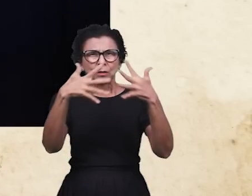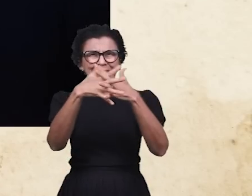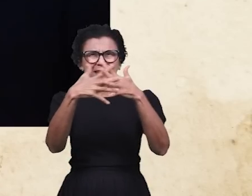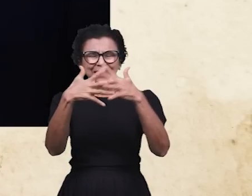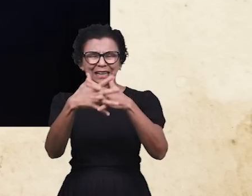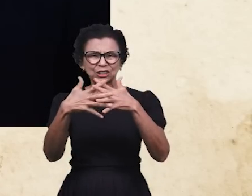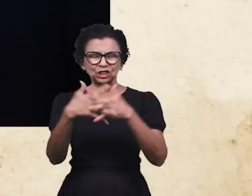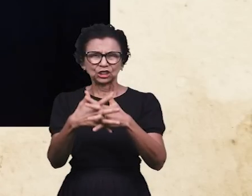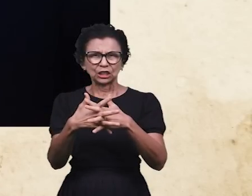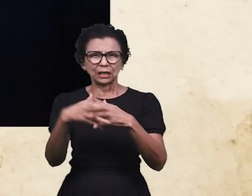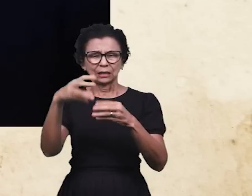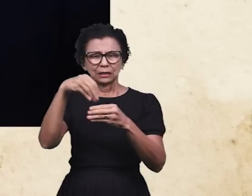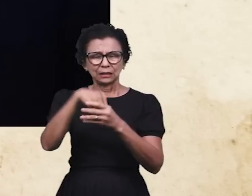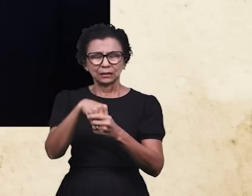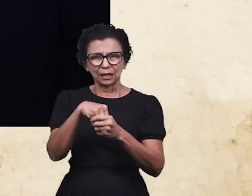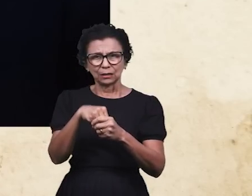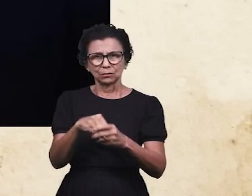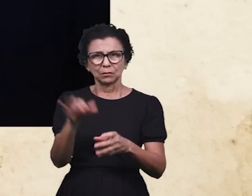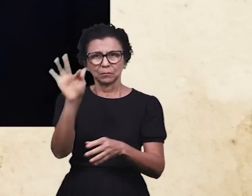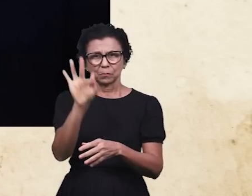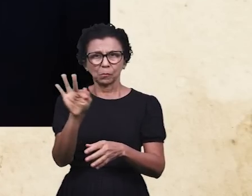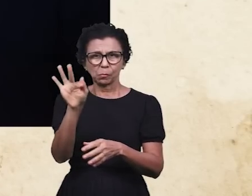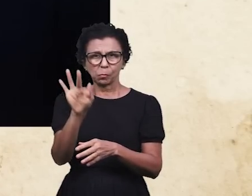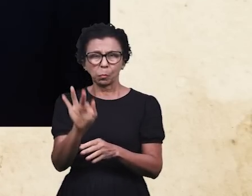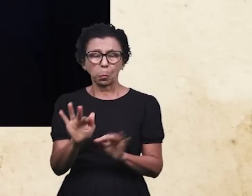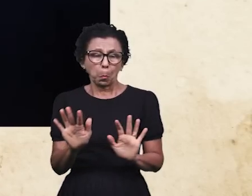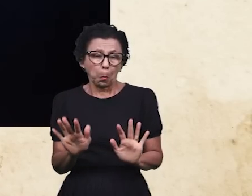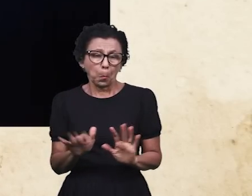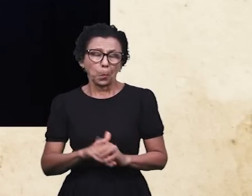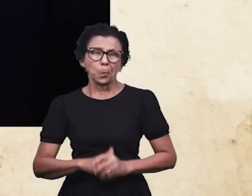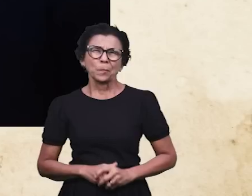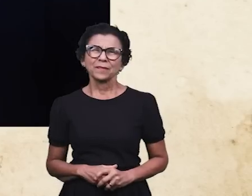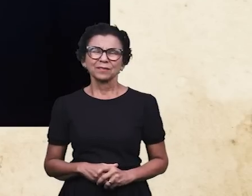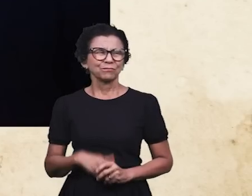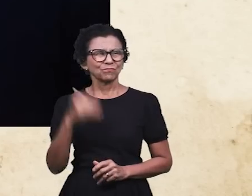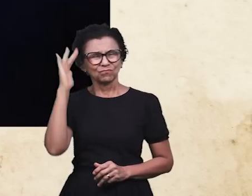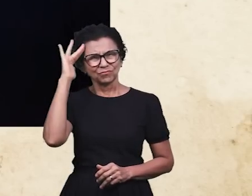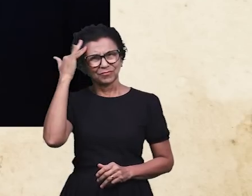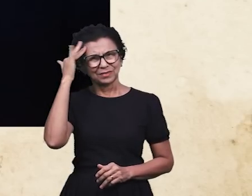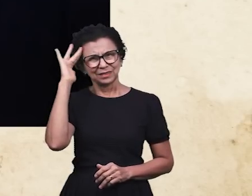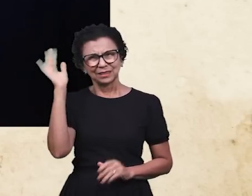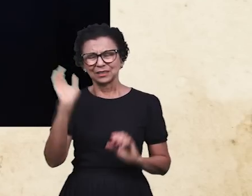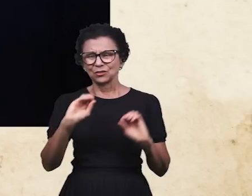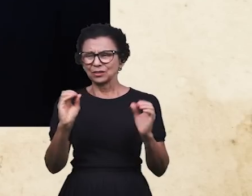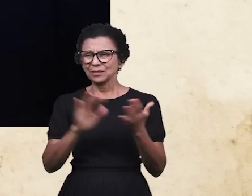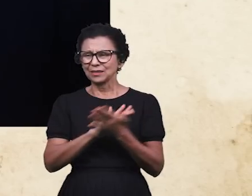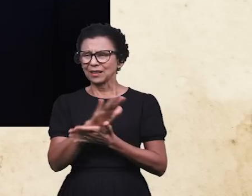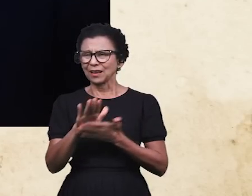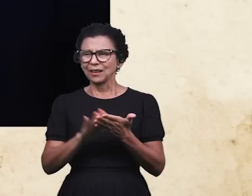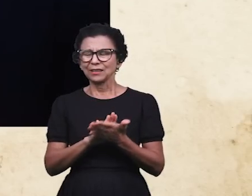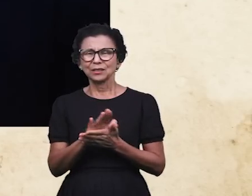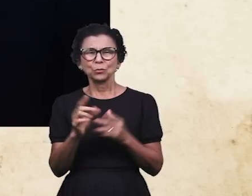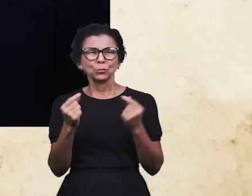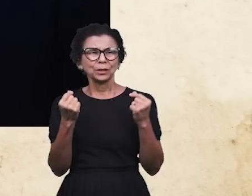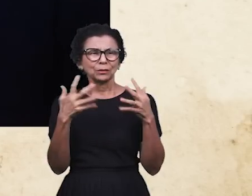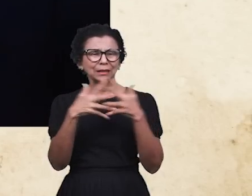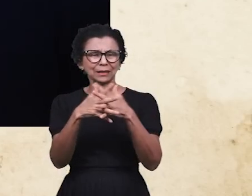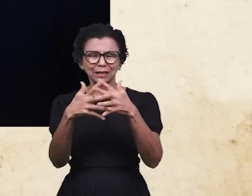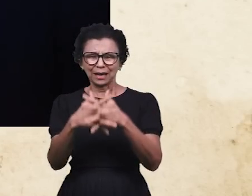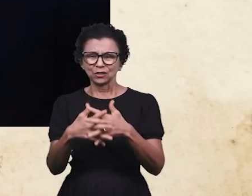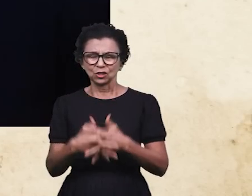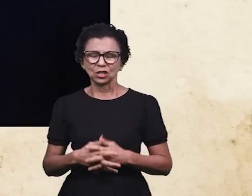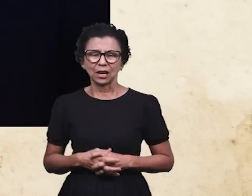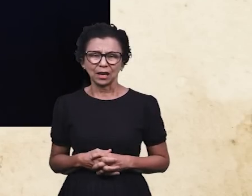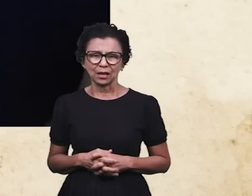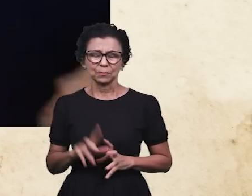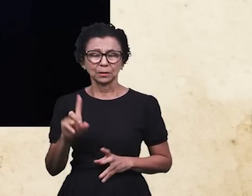Ele me usaria como instrumento dessa maneira. No momento que eu vi isso, eu não entendi nada, né? Que peças seriam essas? Mas no